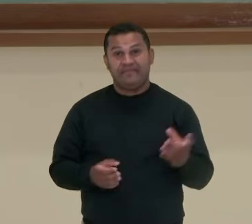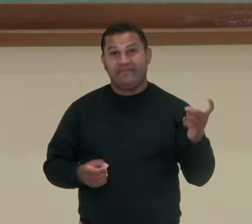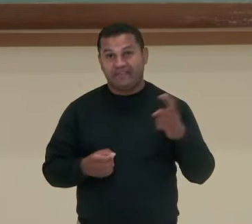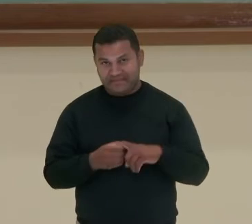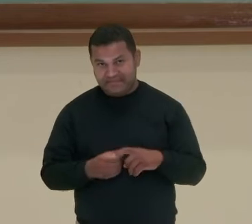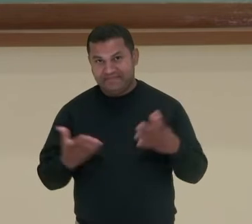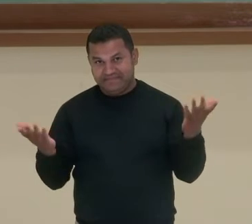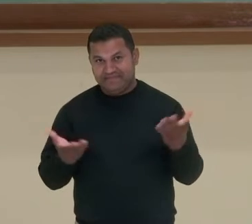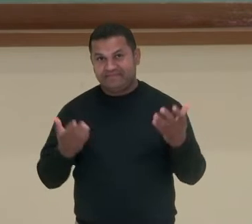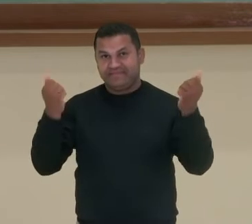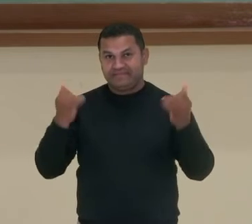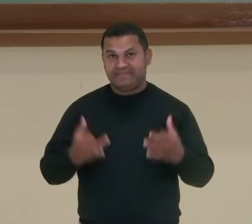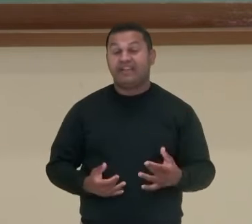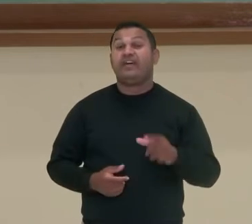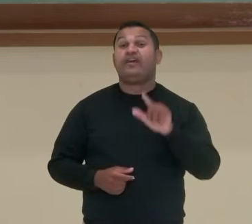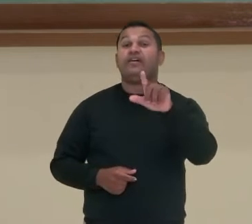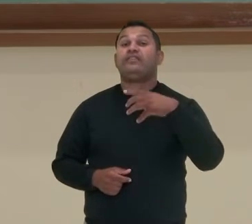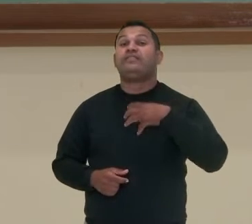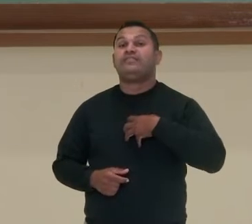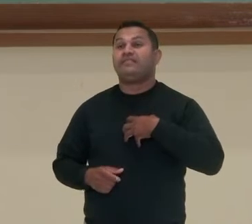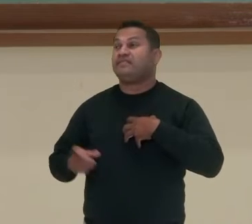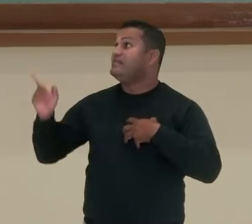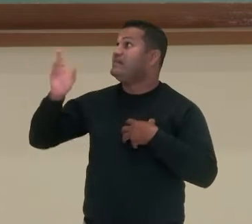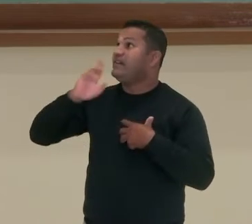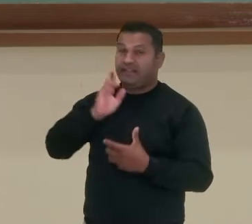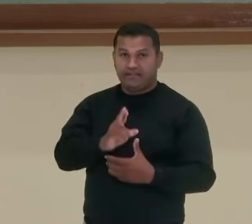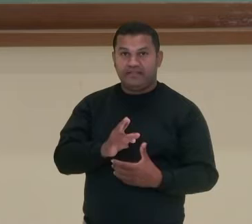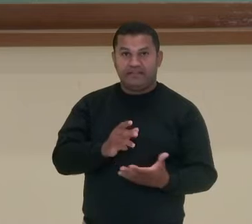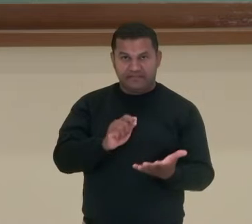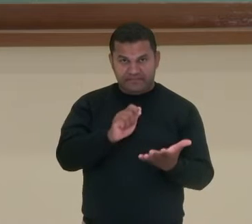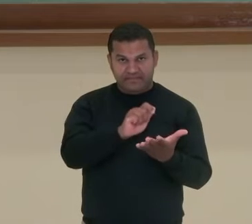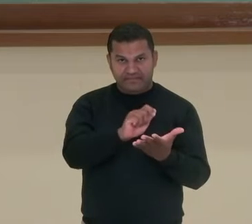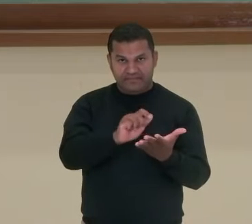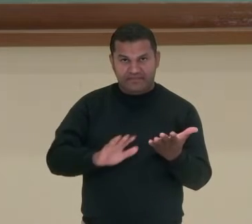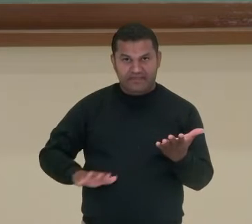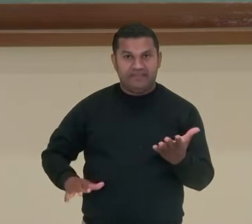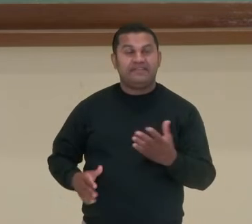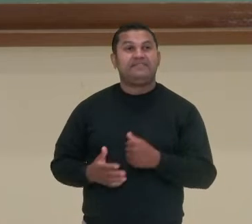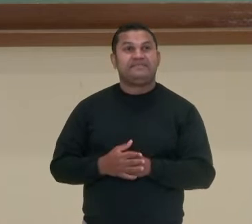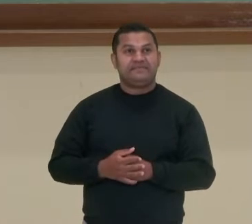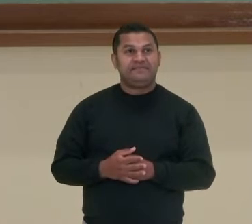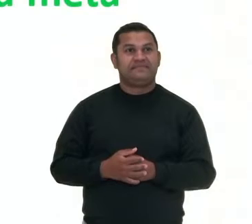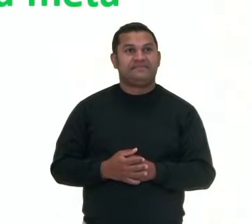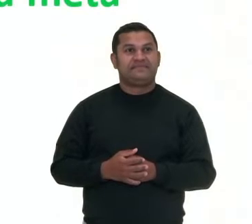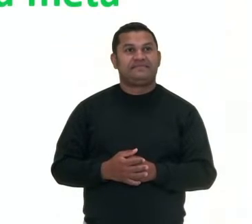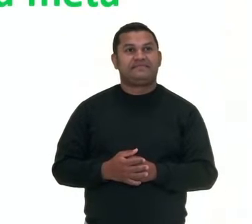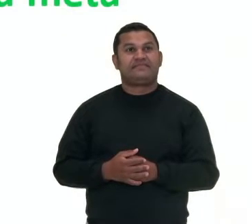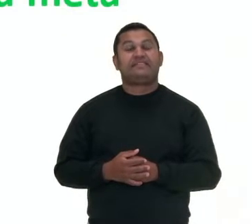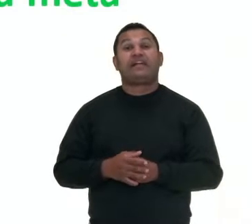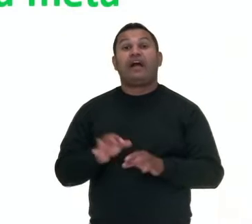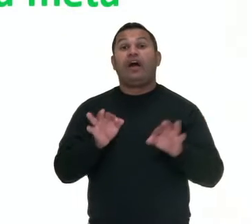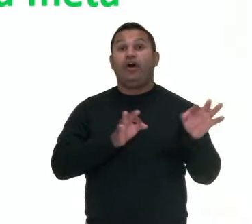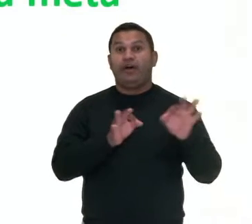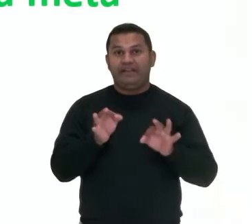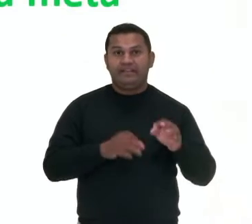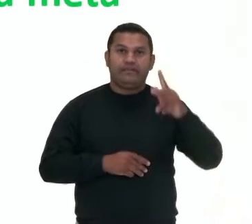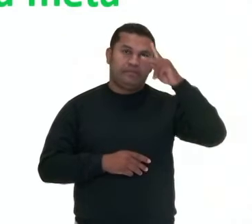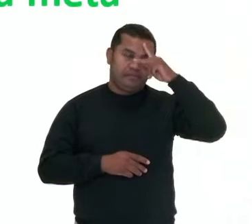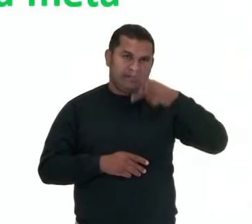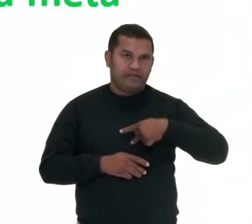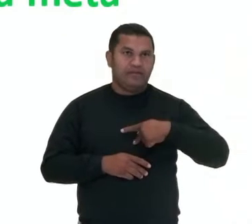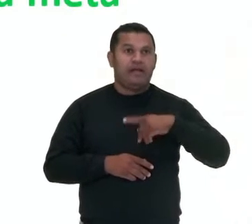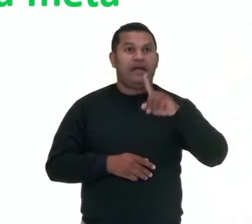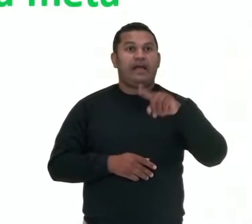Voltamos? E aí, o que vocês responderam? Vamos fazer então uma correção juntos? Bora lá? A organização pessoal